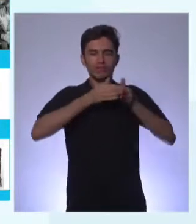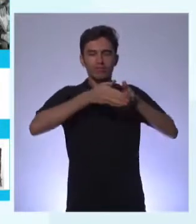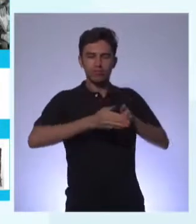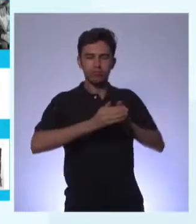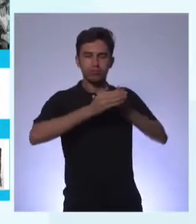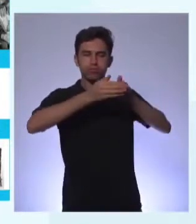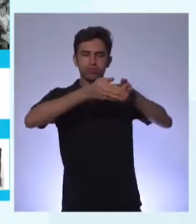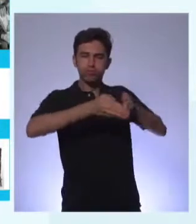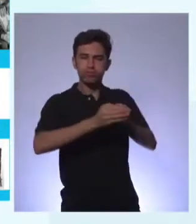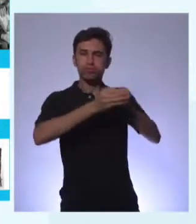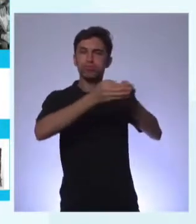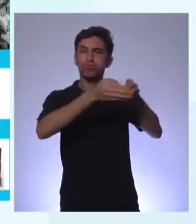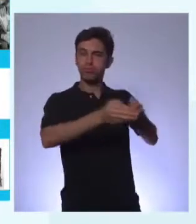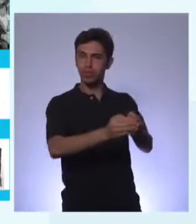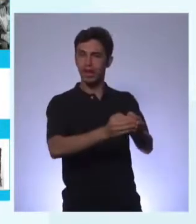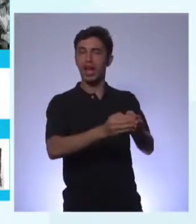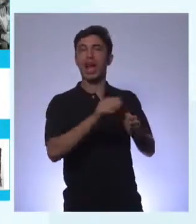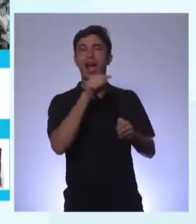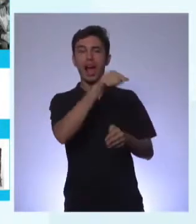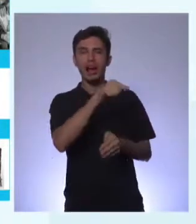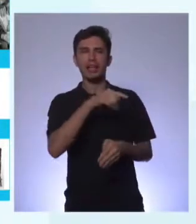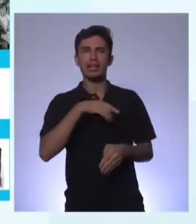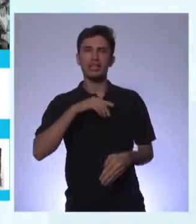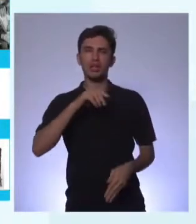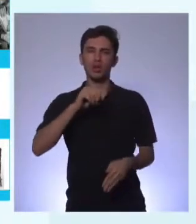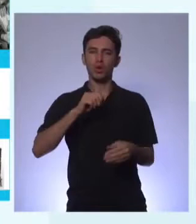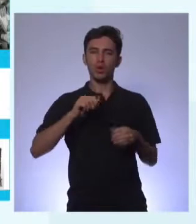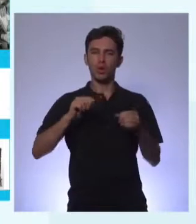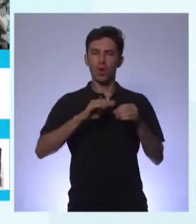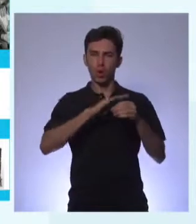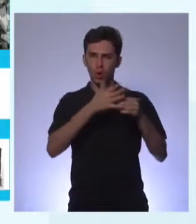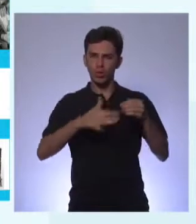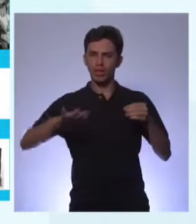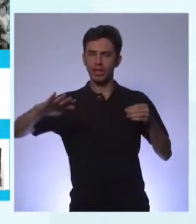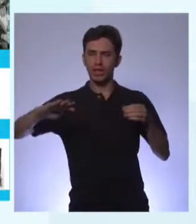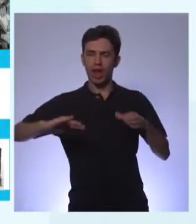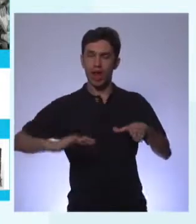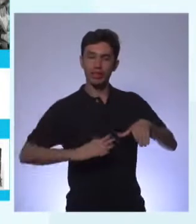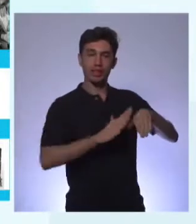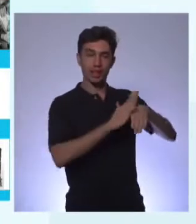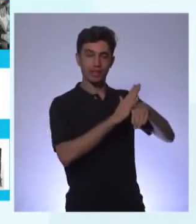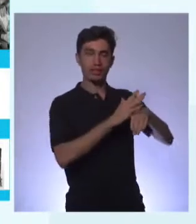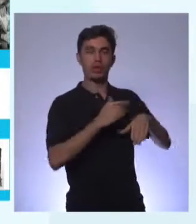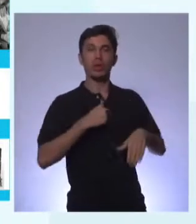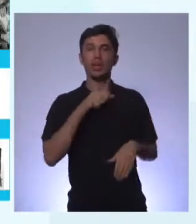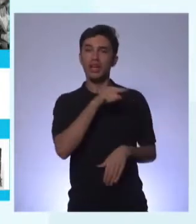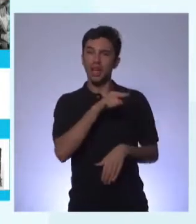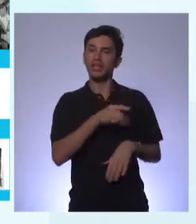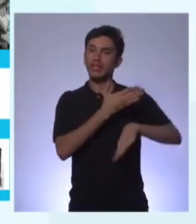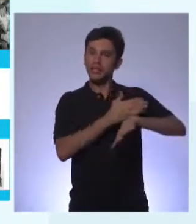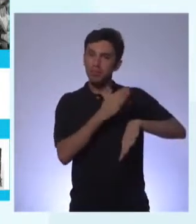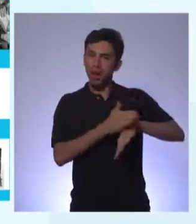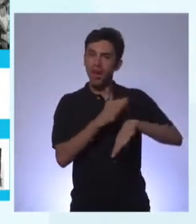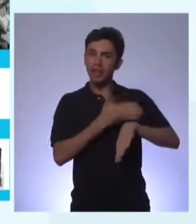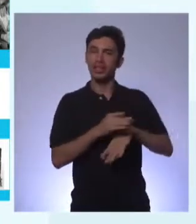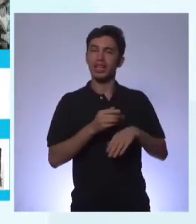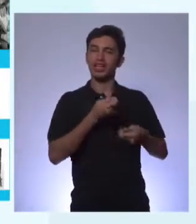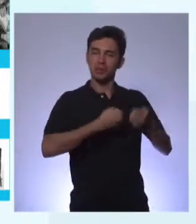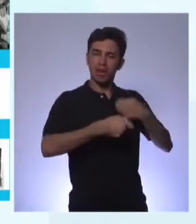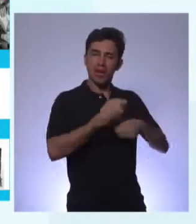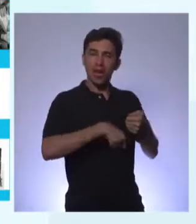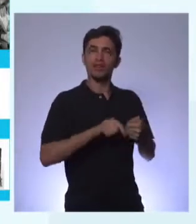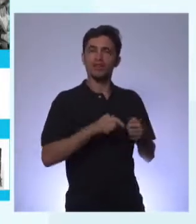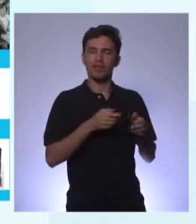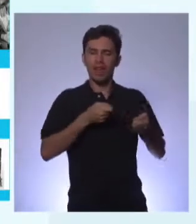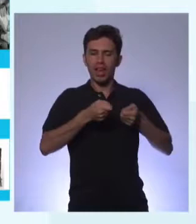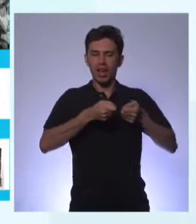navegações ali no Atlântico, e são essas práticas, né, de mercado que vai regular